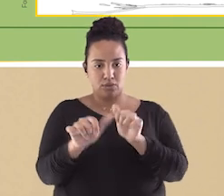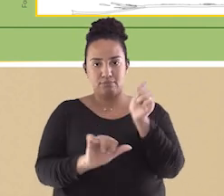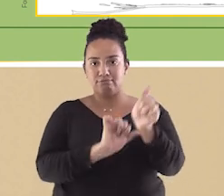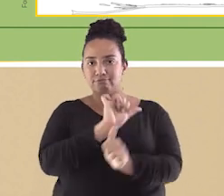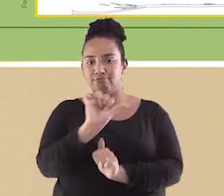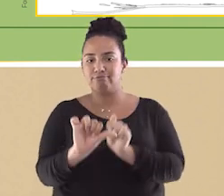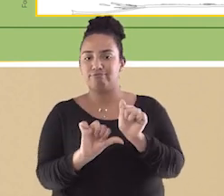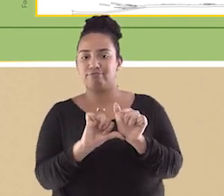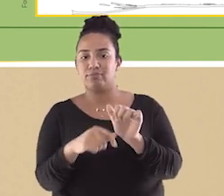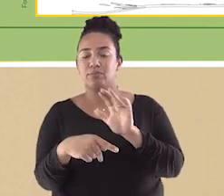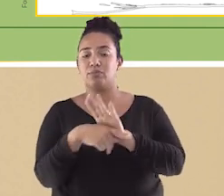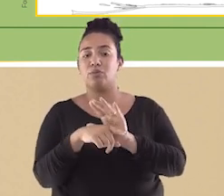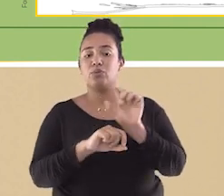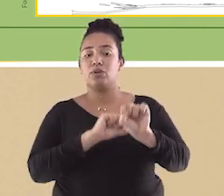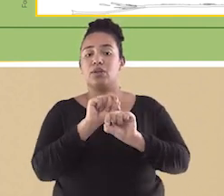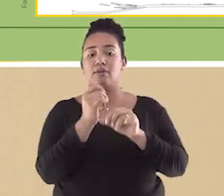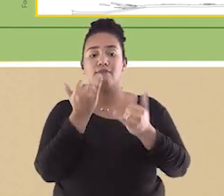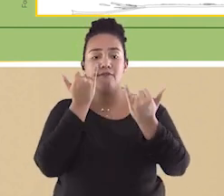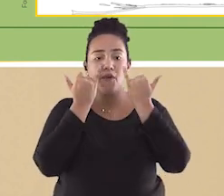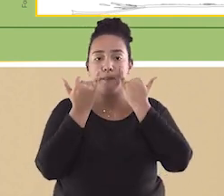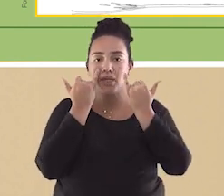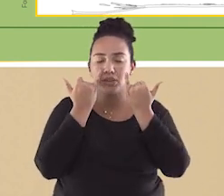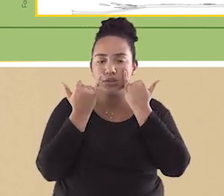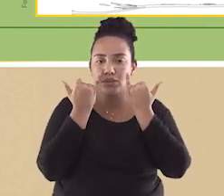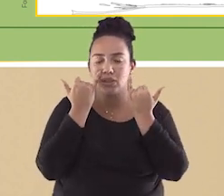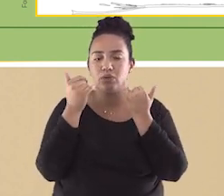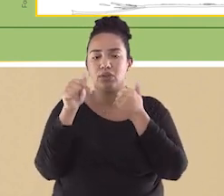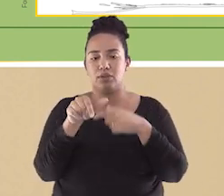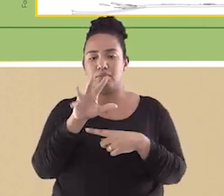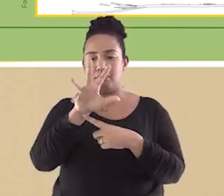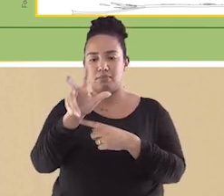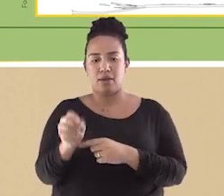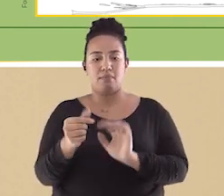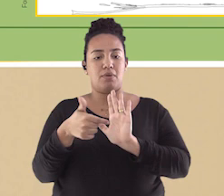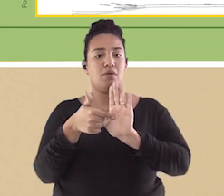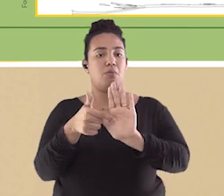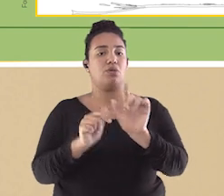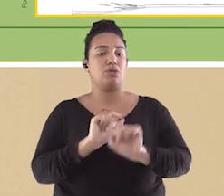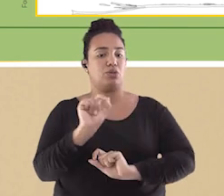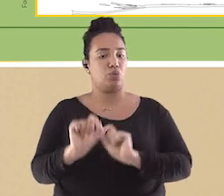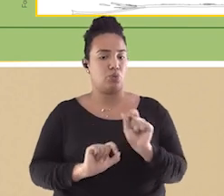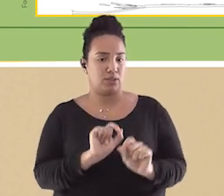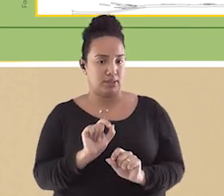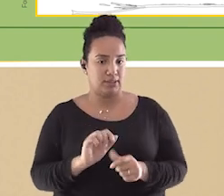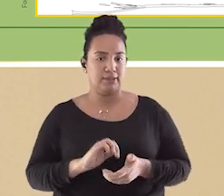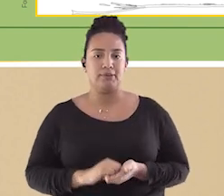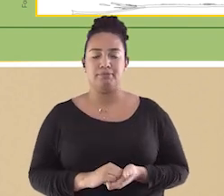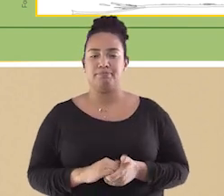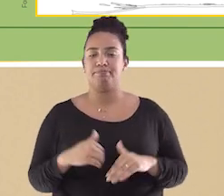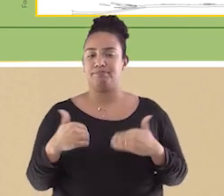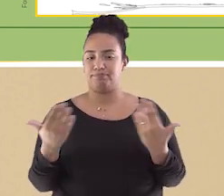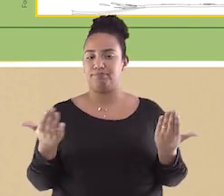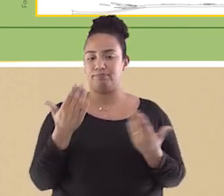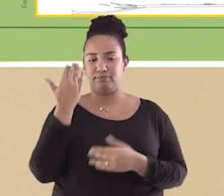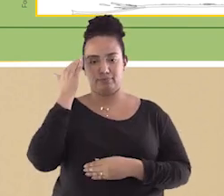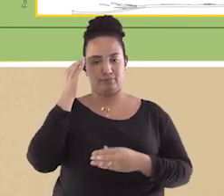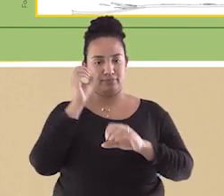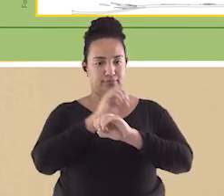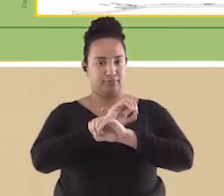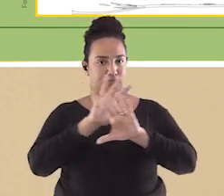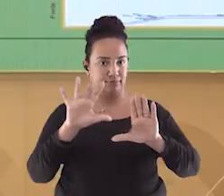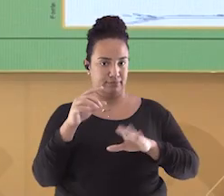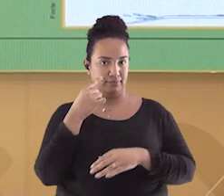sendo proporcional às informações e dados que o mapa quer representar. Vem entender melhor aqui na